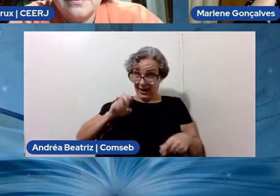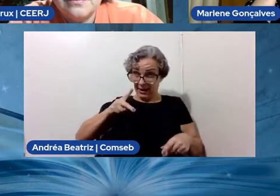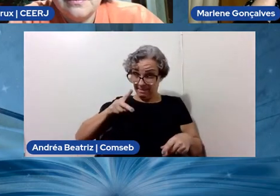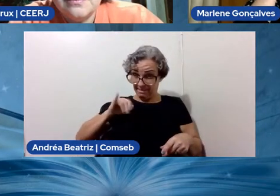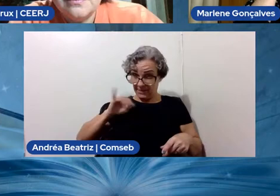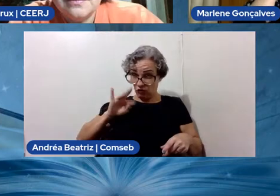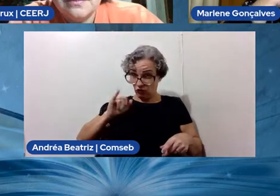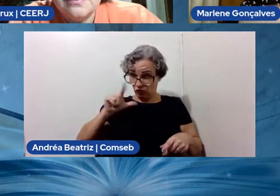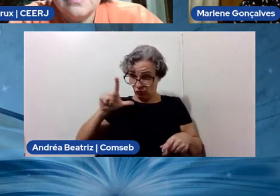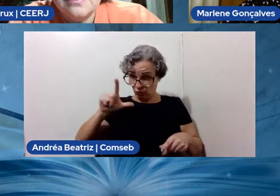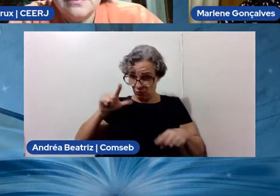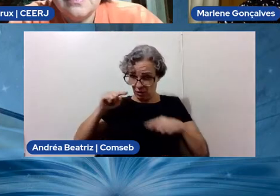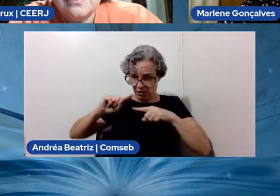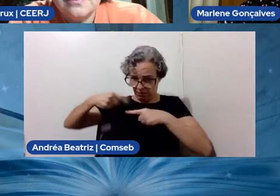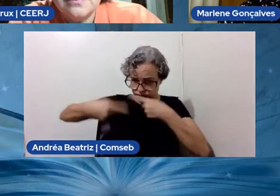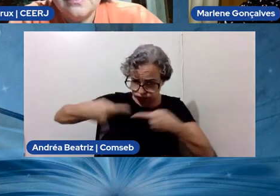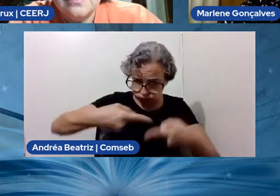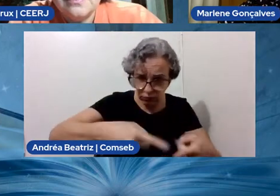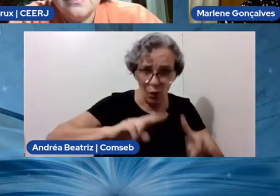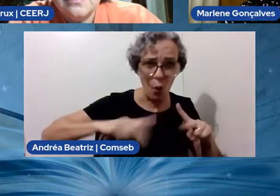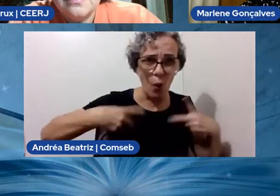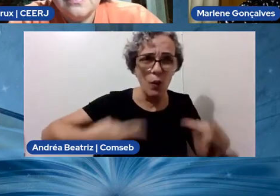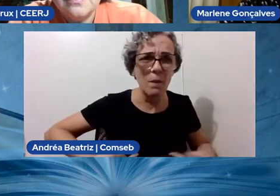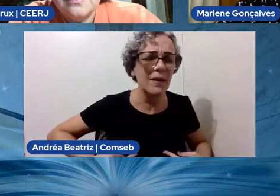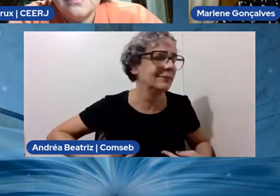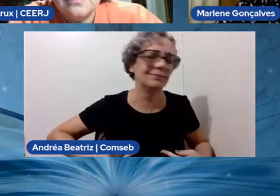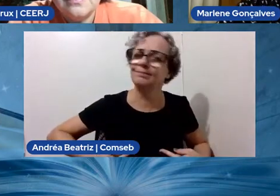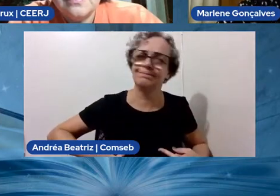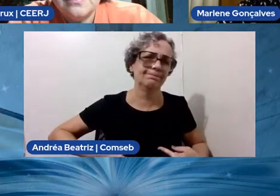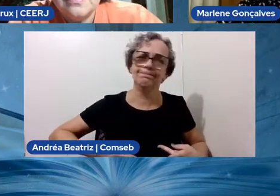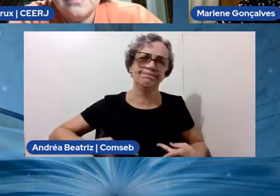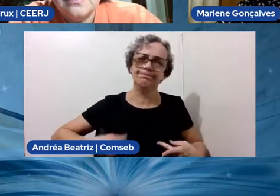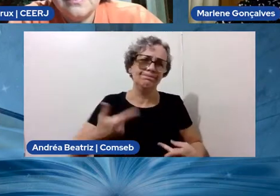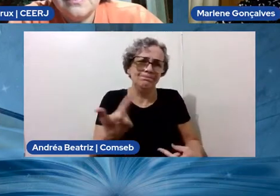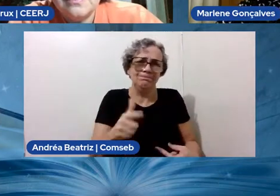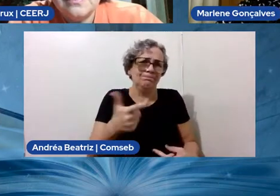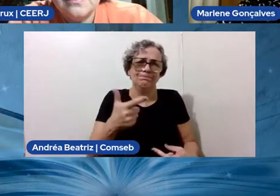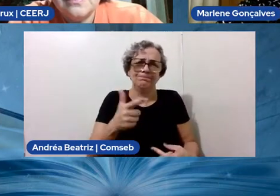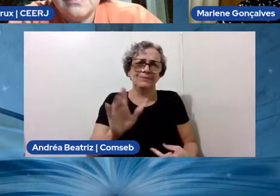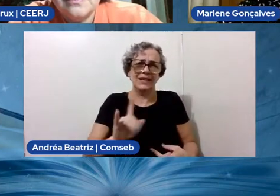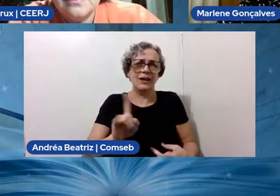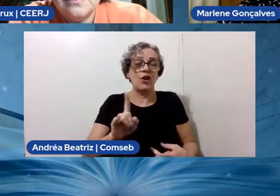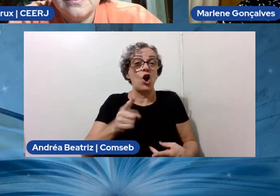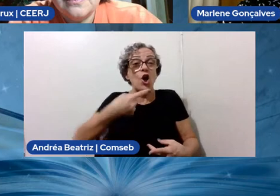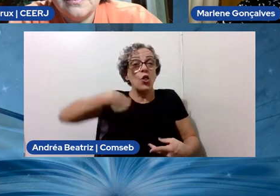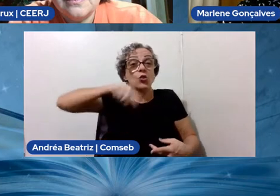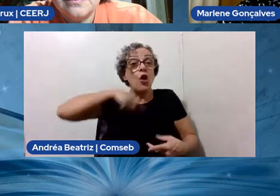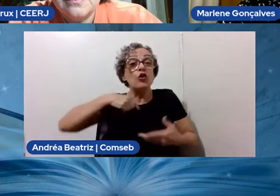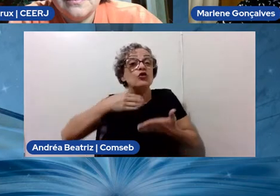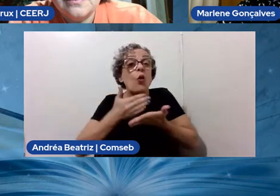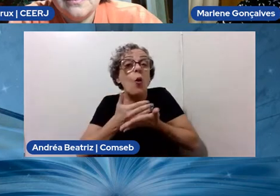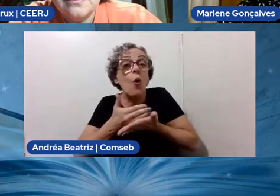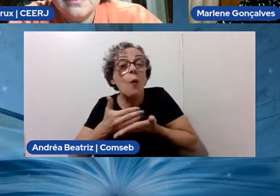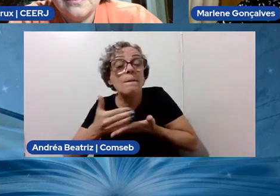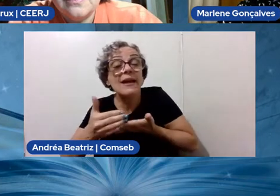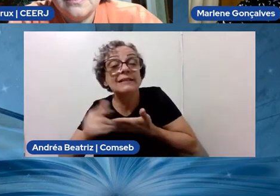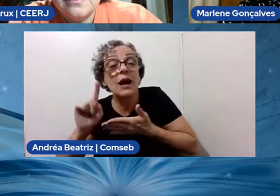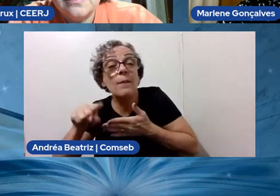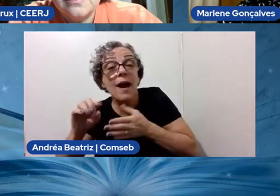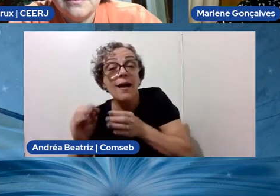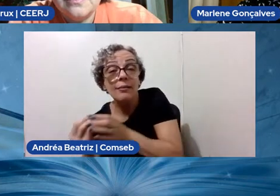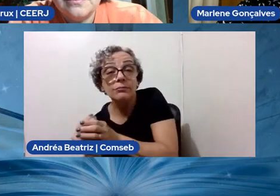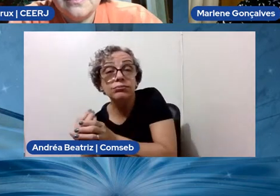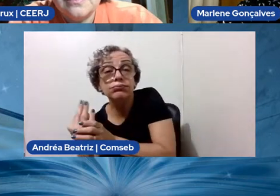de todas essas nossas aquisições mais primitivas vieram desde as plantas, desde as células, onde a